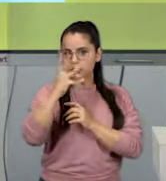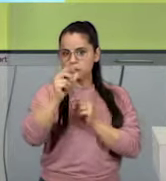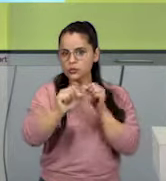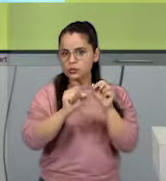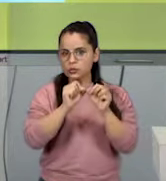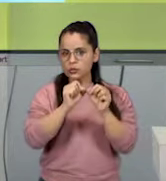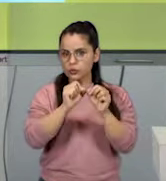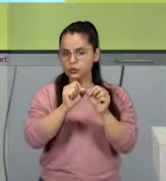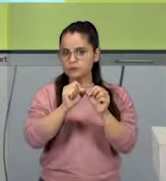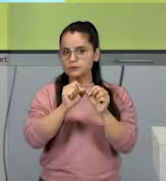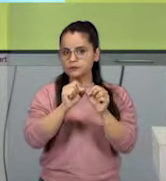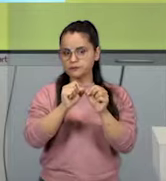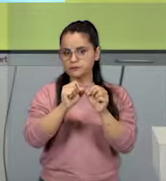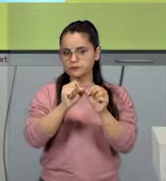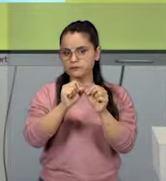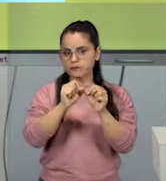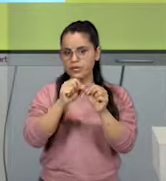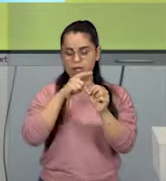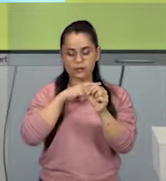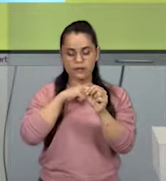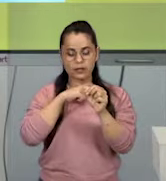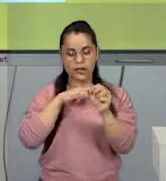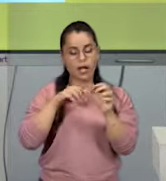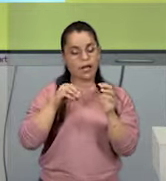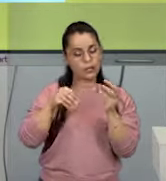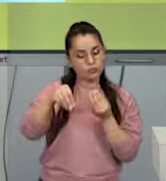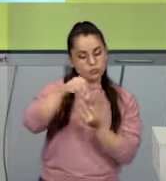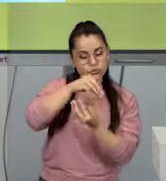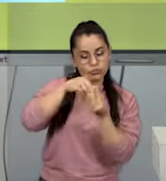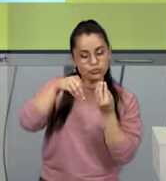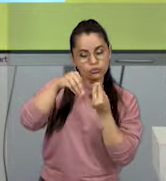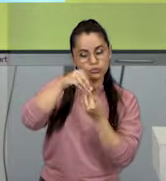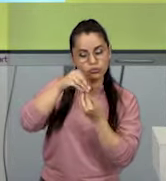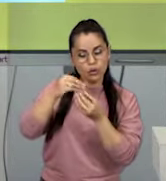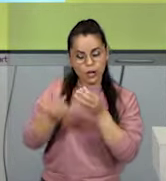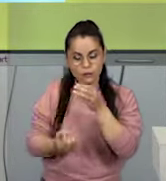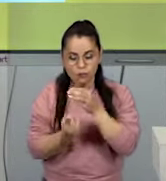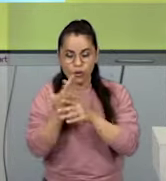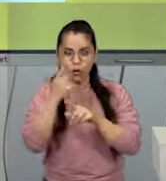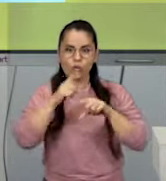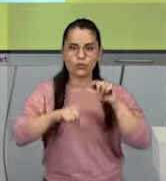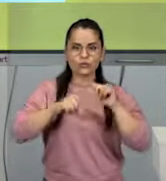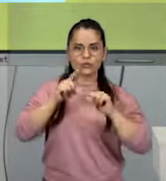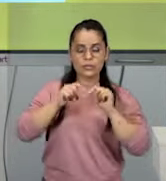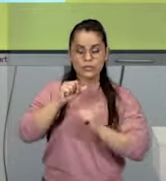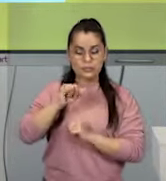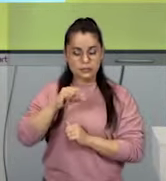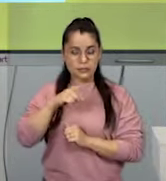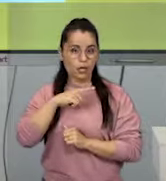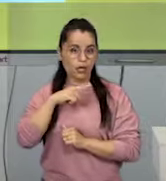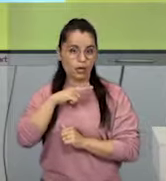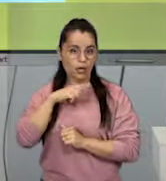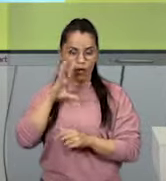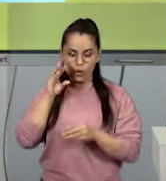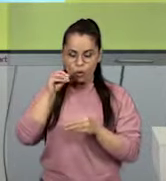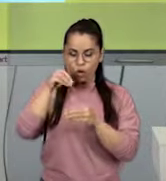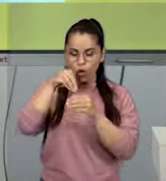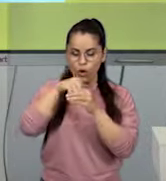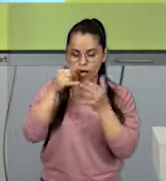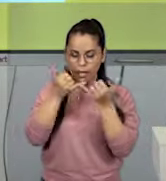que vão reagir entre si produzir um produto se eu estou colocando